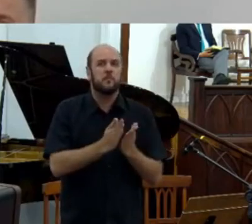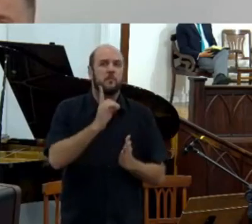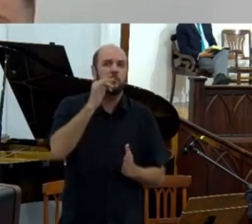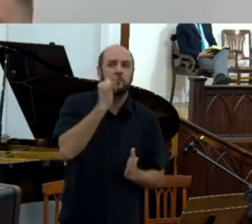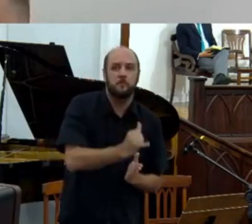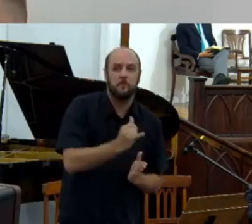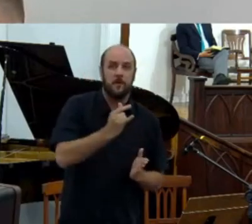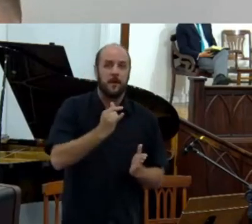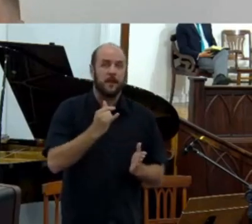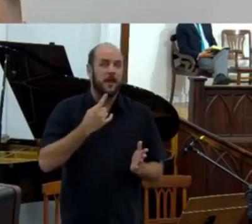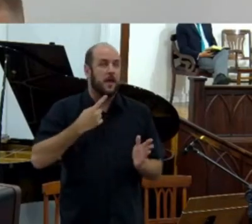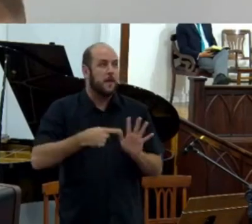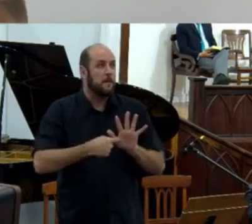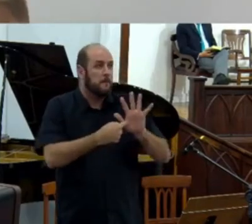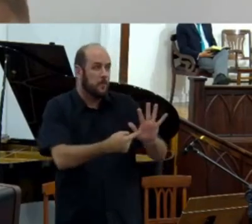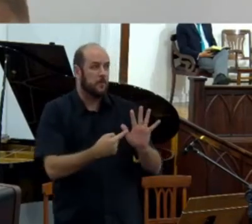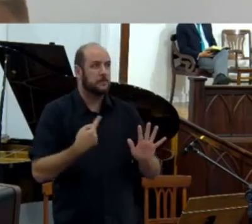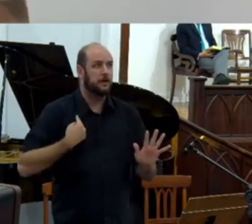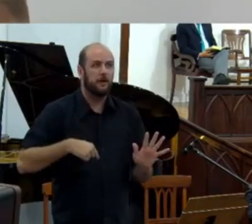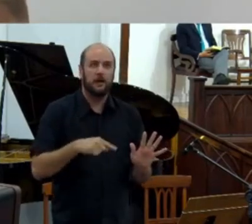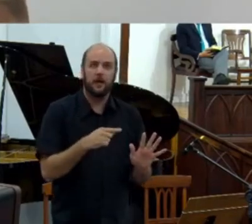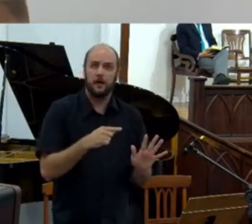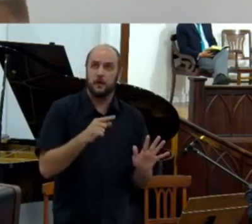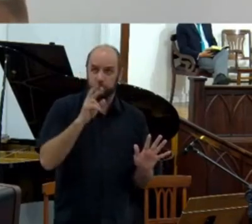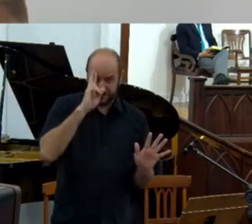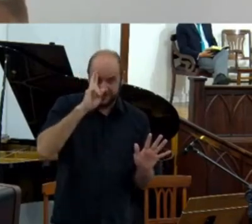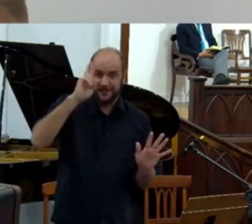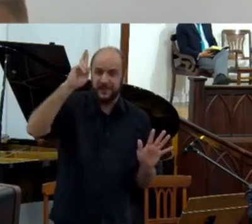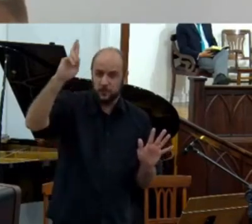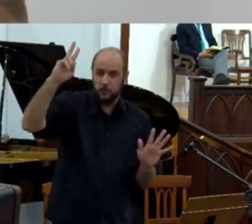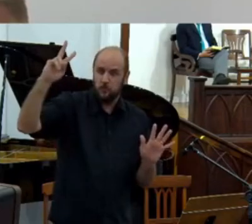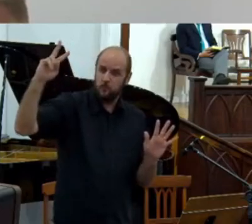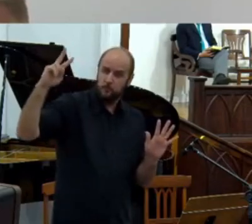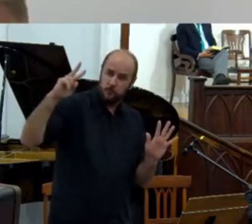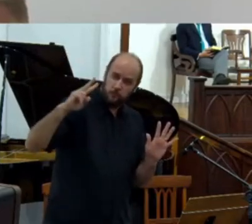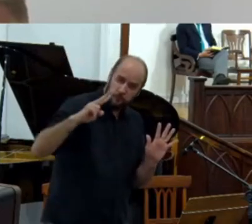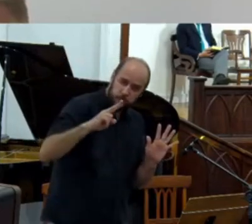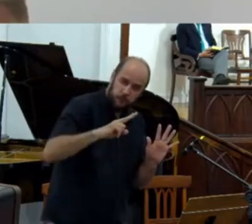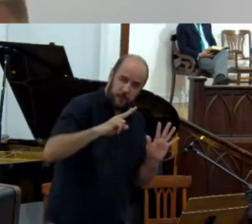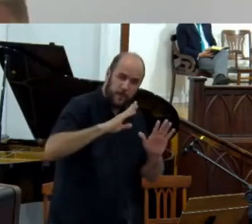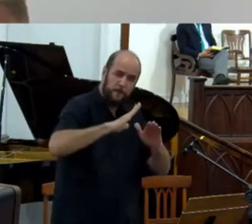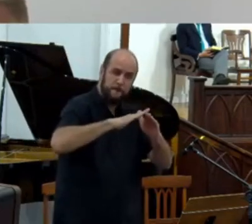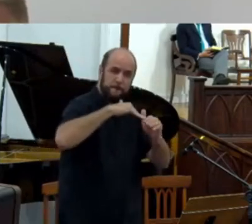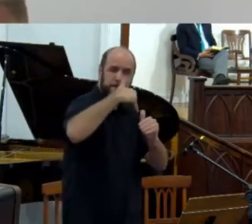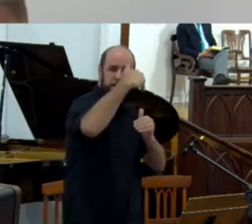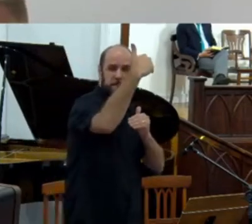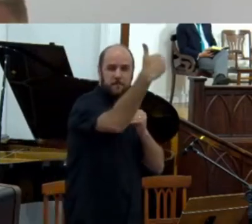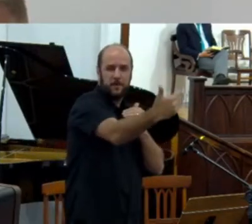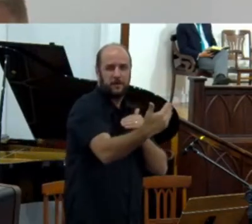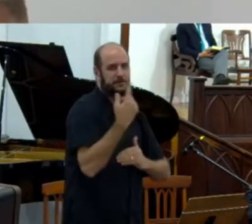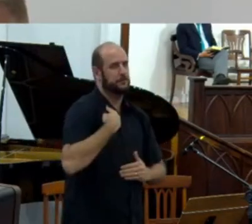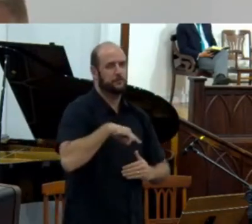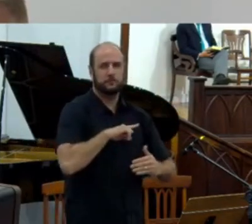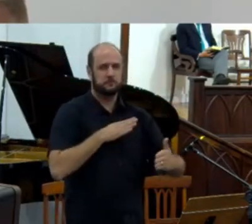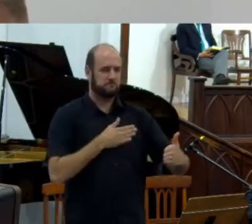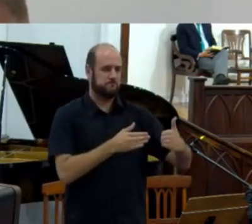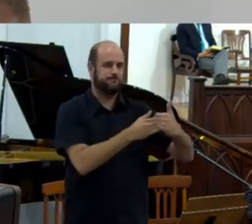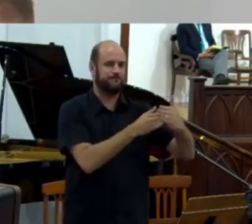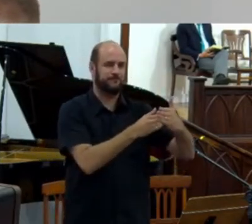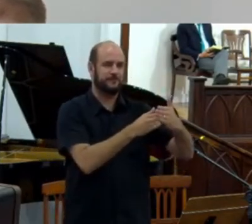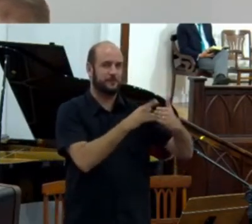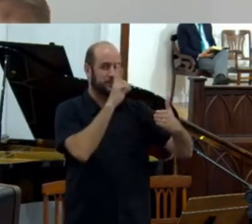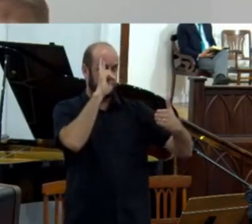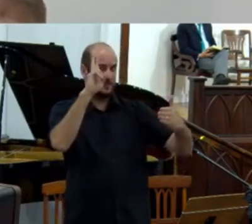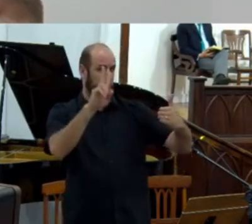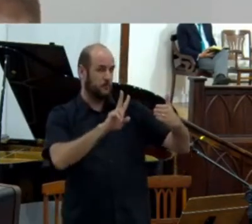vamos ler nos mostra que o Senhor enxerga além daquilo que os nossos olhos